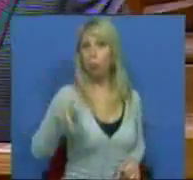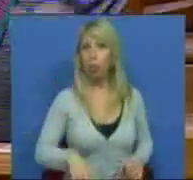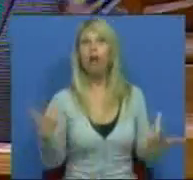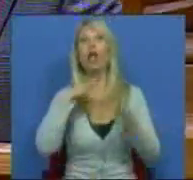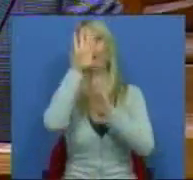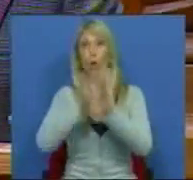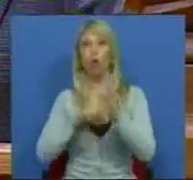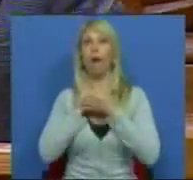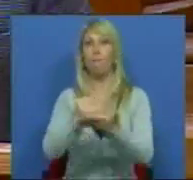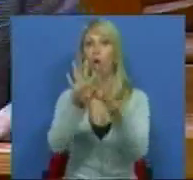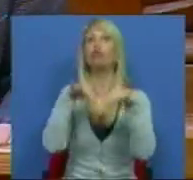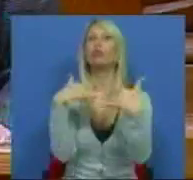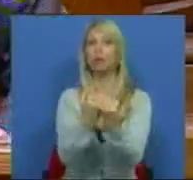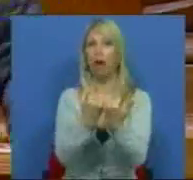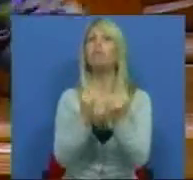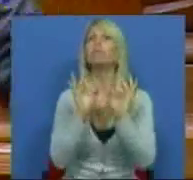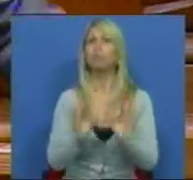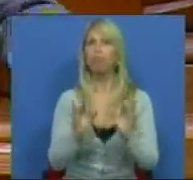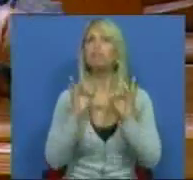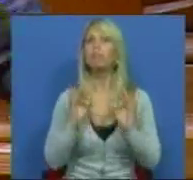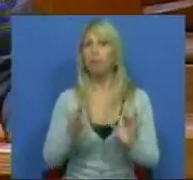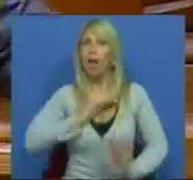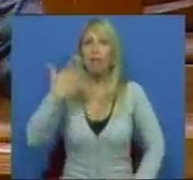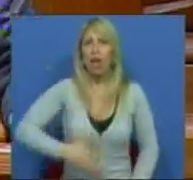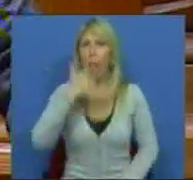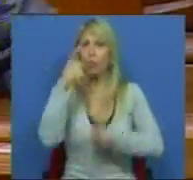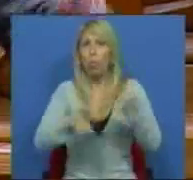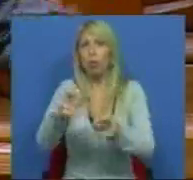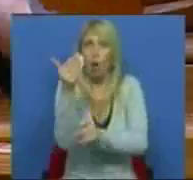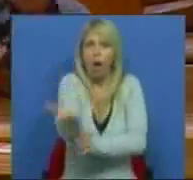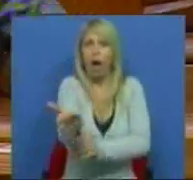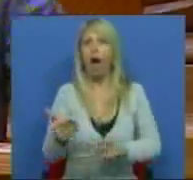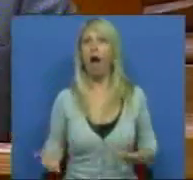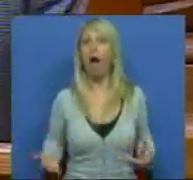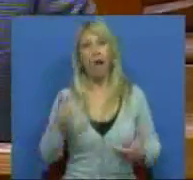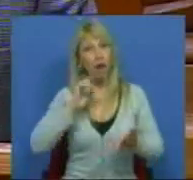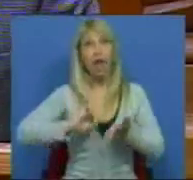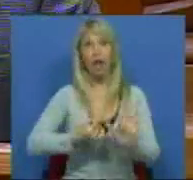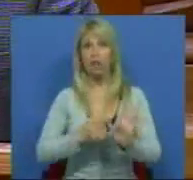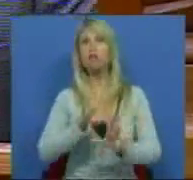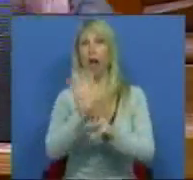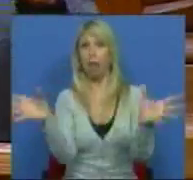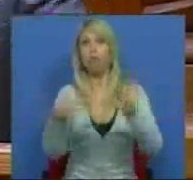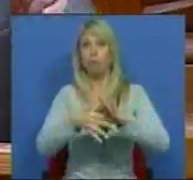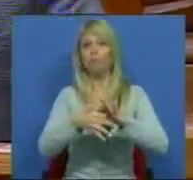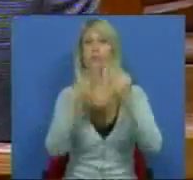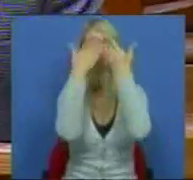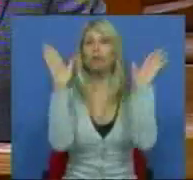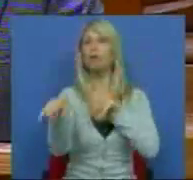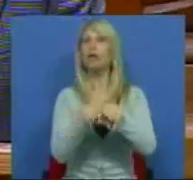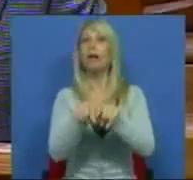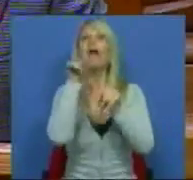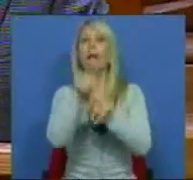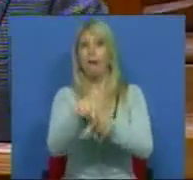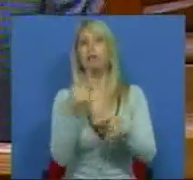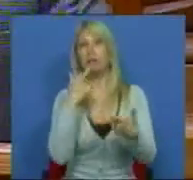do apoio social são, evidentemente, o direito de cidadania elementar numa democracia política. E é esse déficit